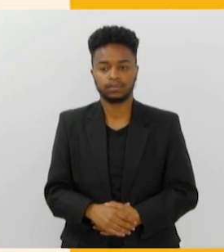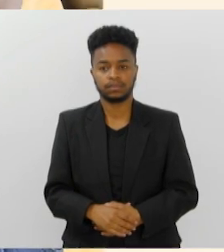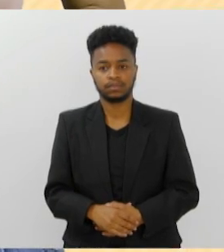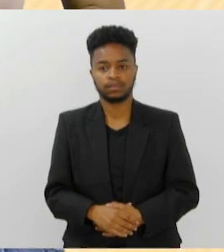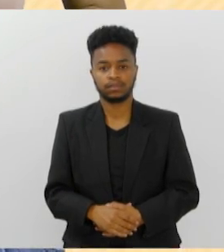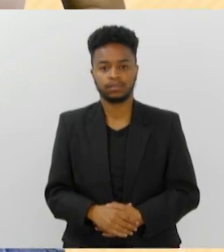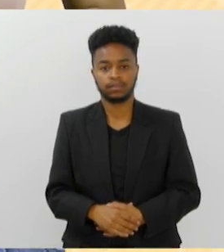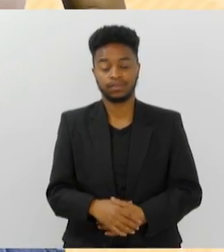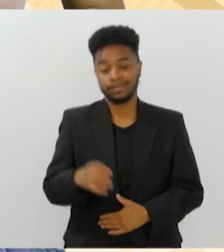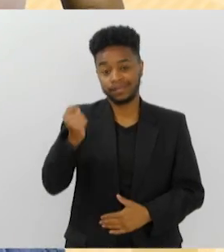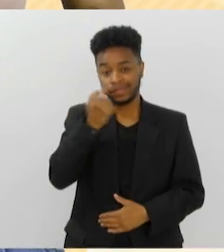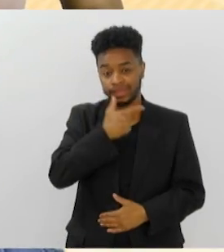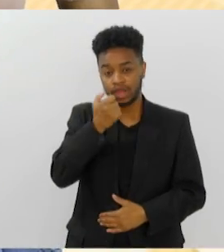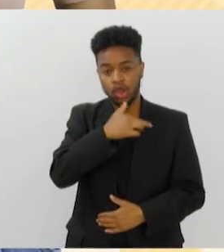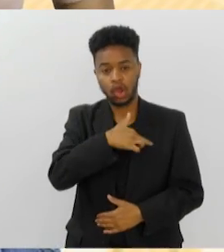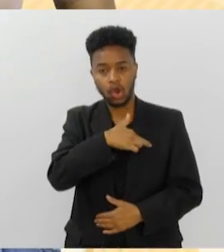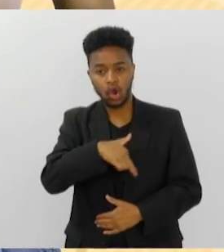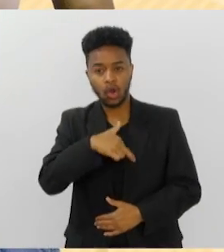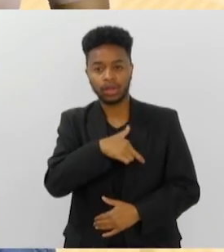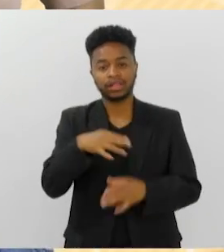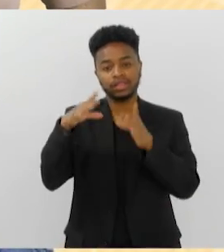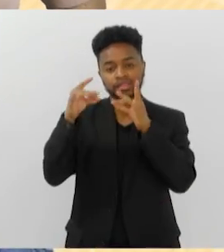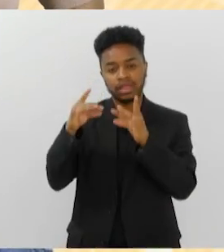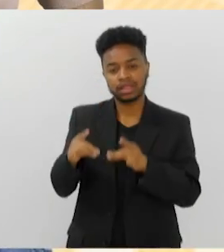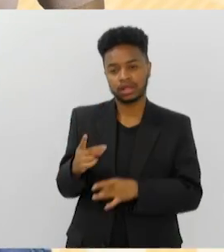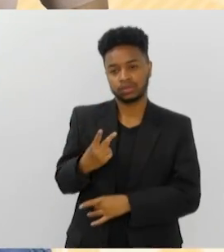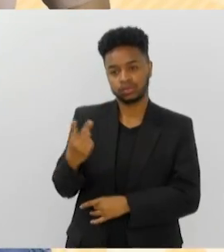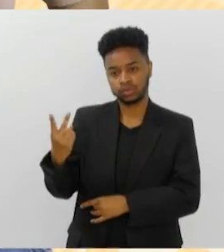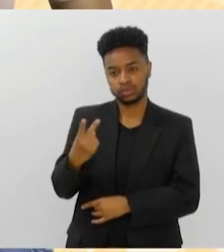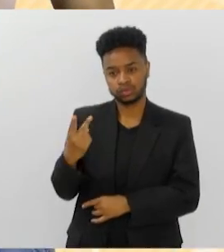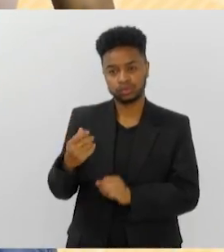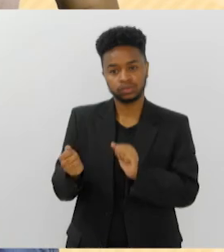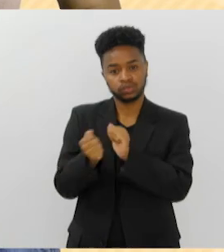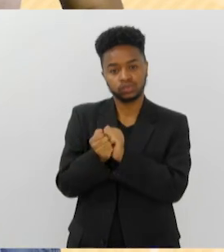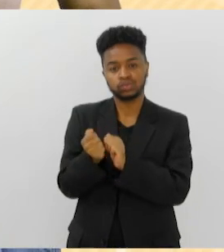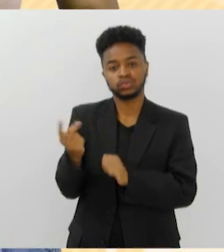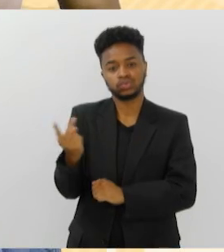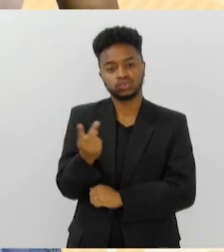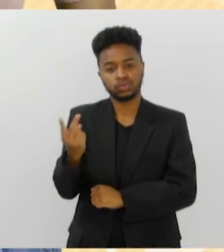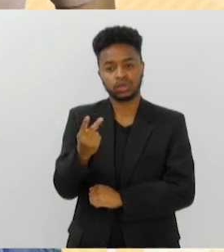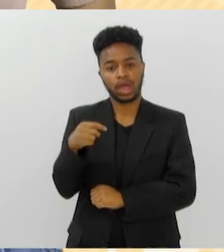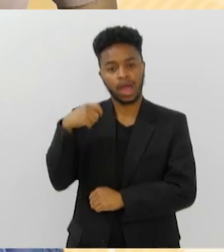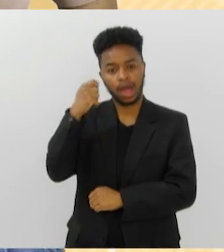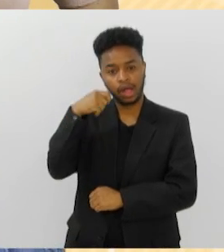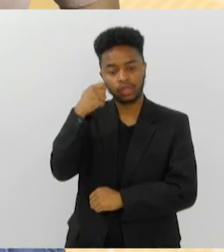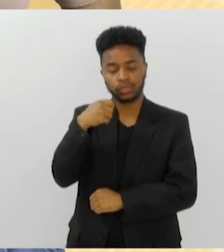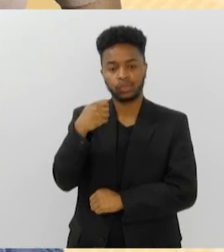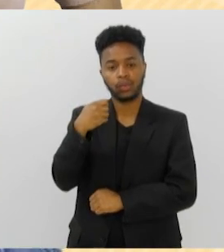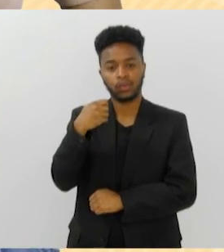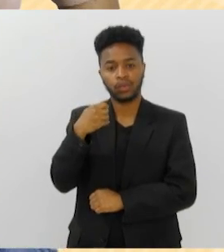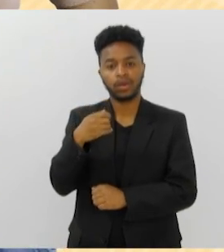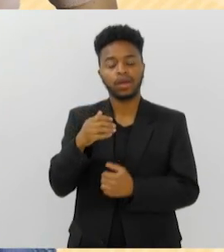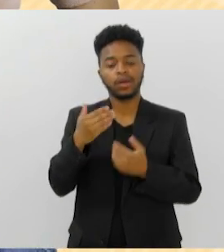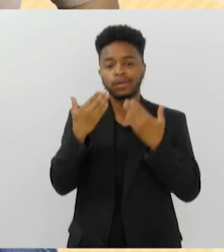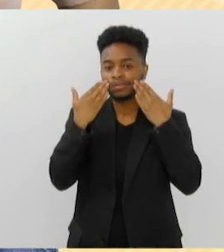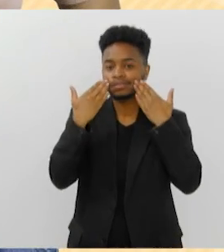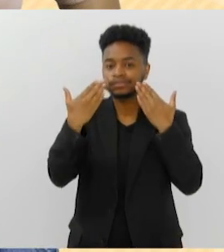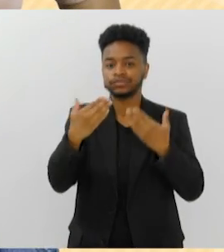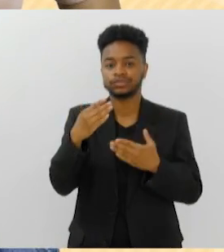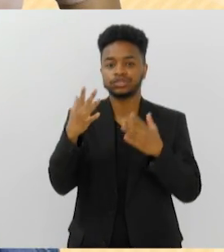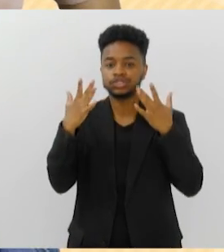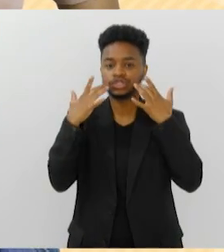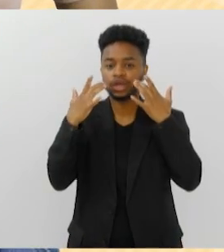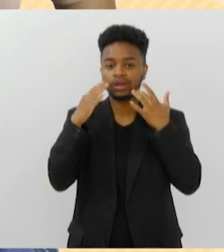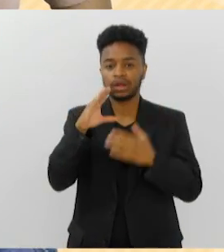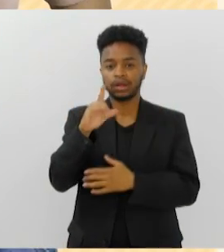A comédia romântica Detalhes de Nós Dois, com os atores Helga Nimetic e Pedro Henrique Lopes, se apresenta no Teatro